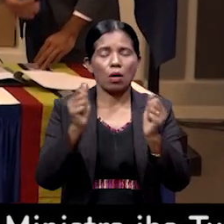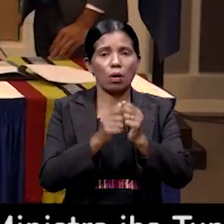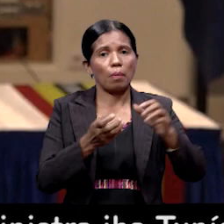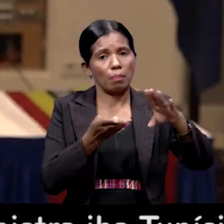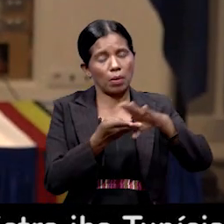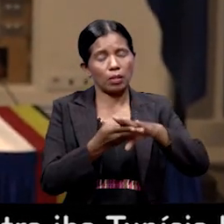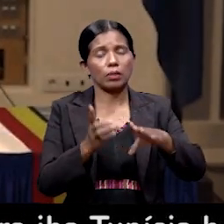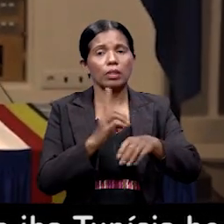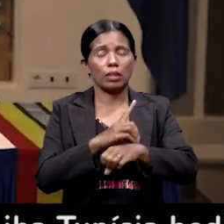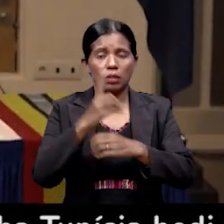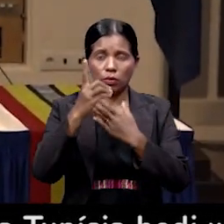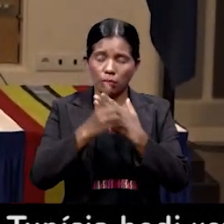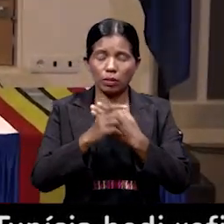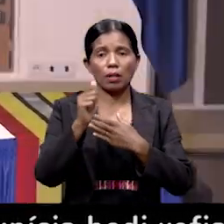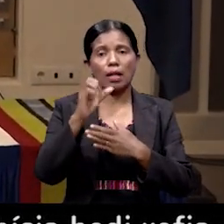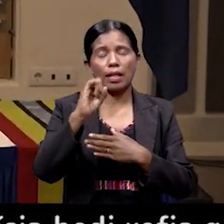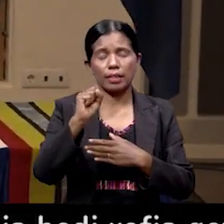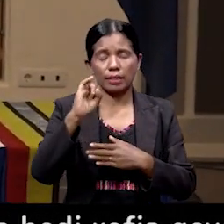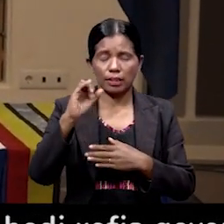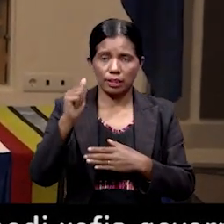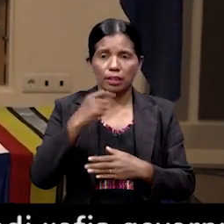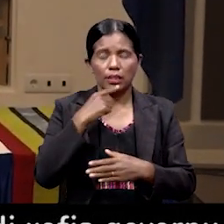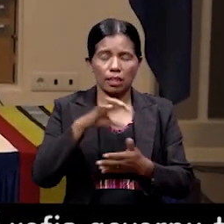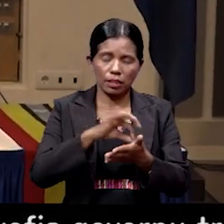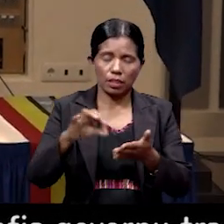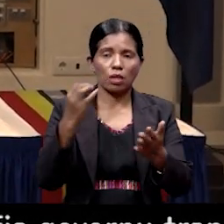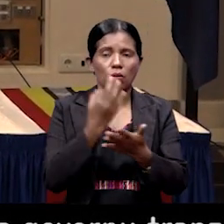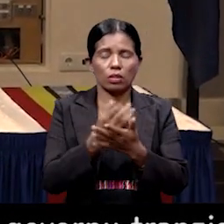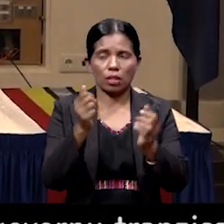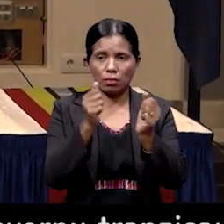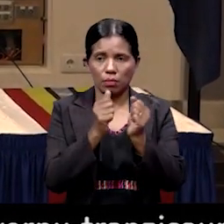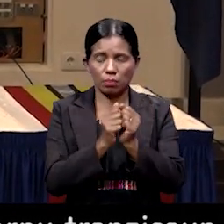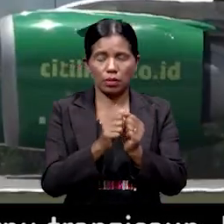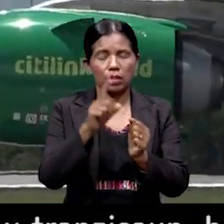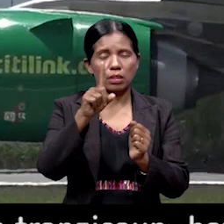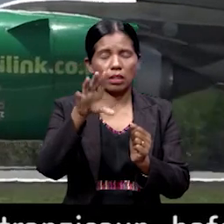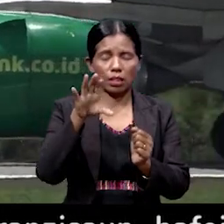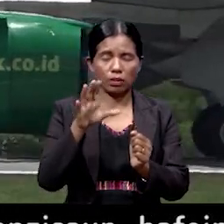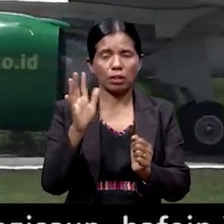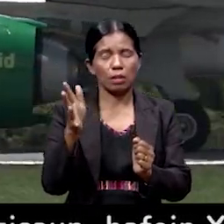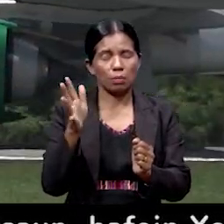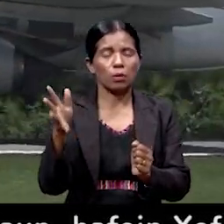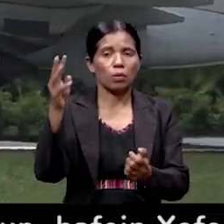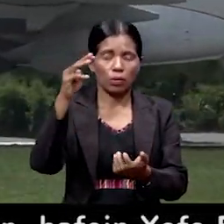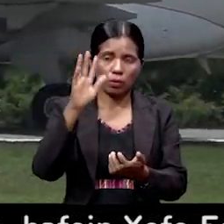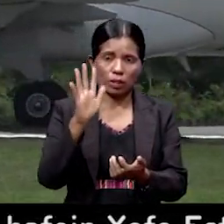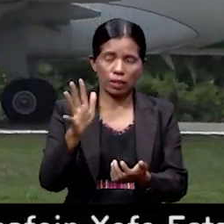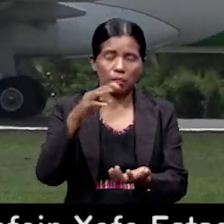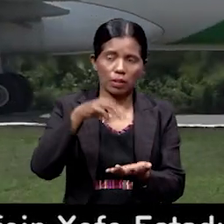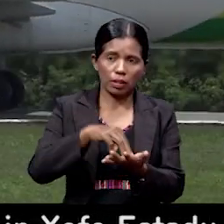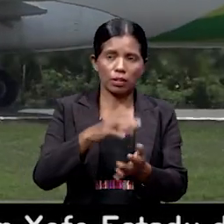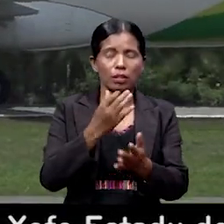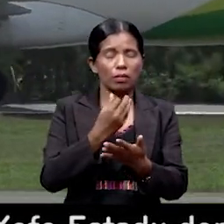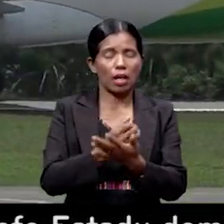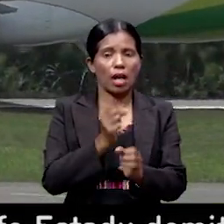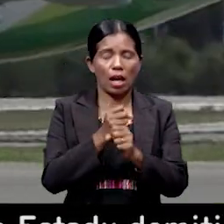Asiático assinou o acordo empréstimo e orçamento montante com atos ida tornulo recém-lima, nebe atu financia projeto de